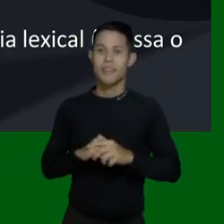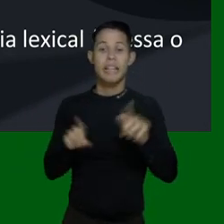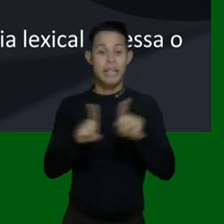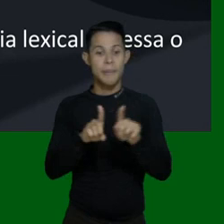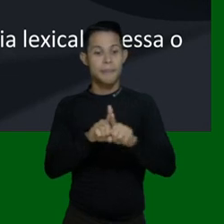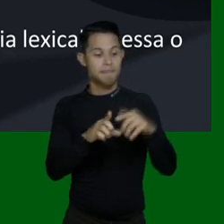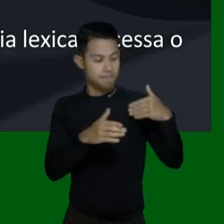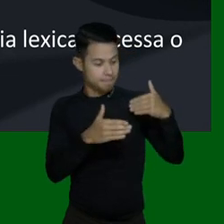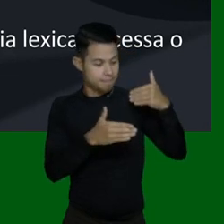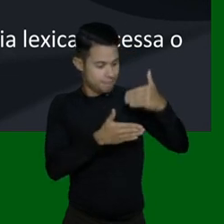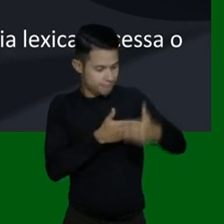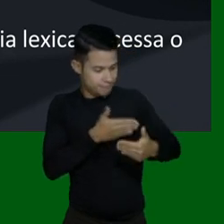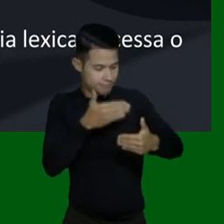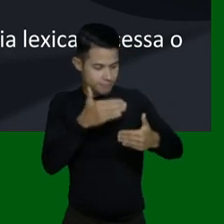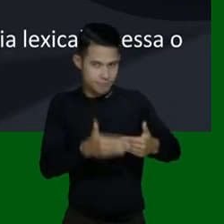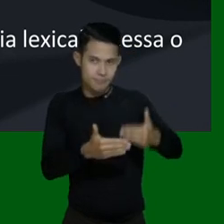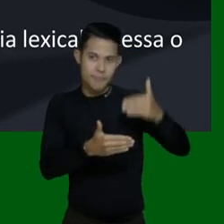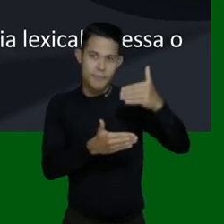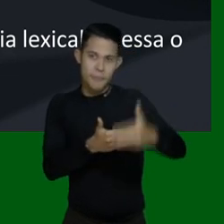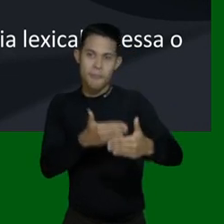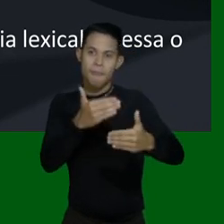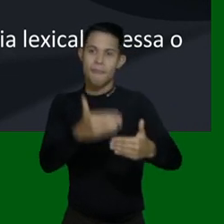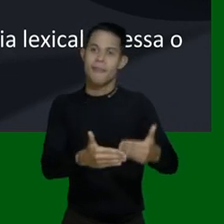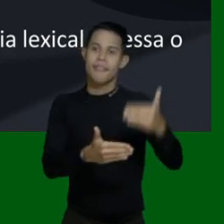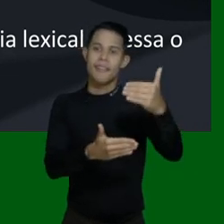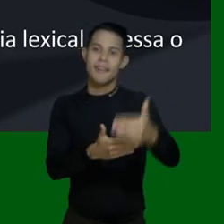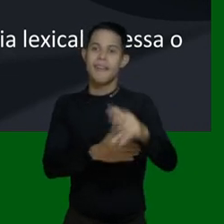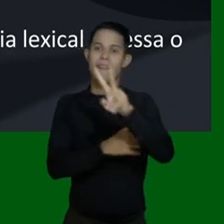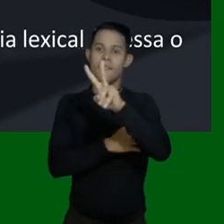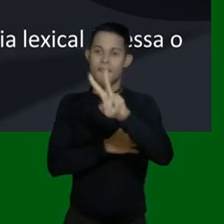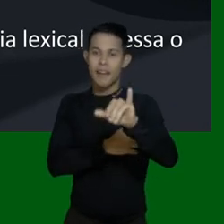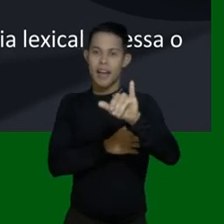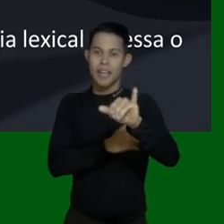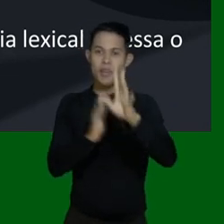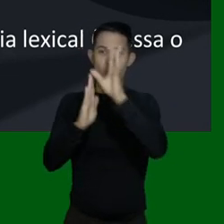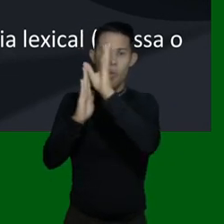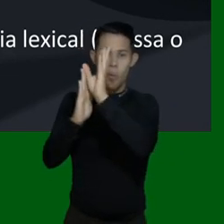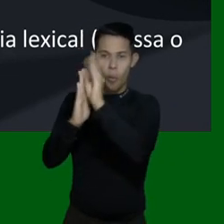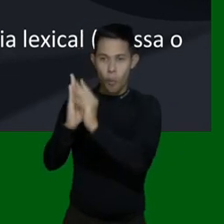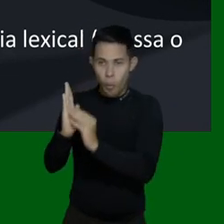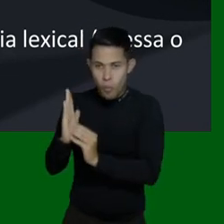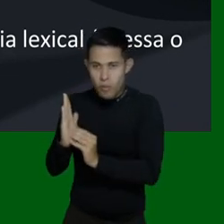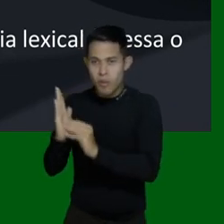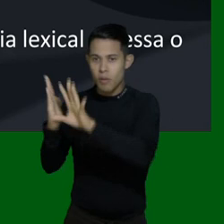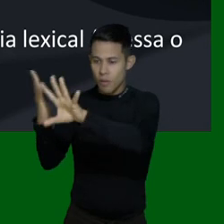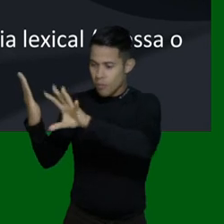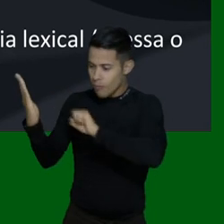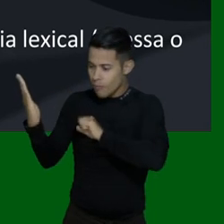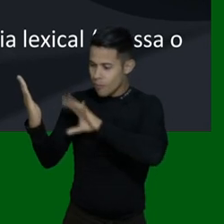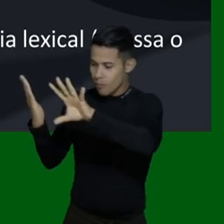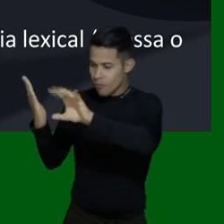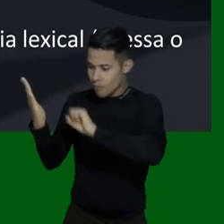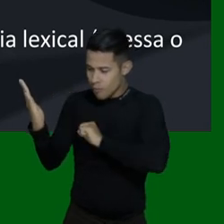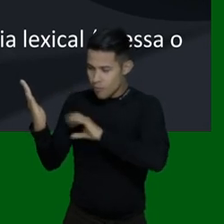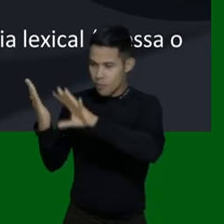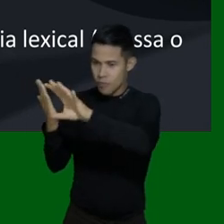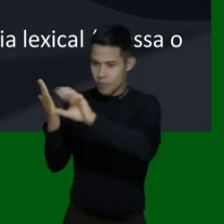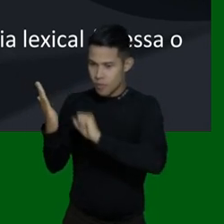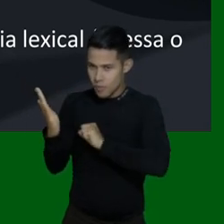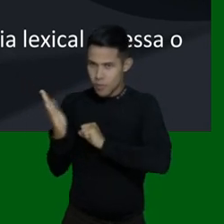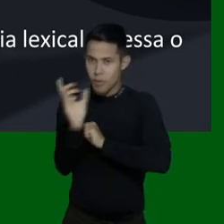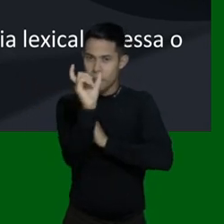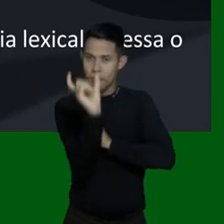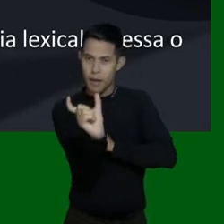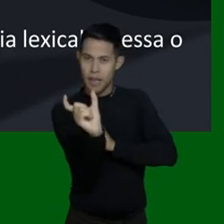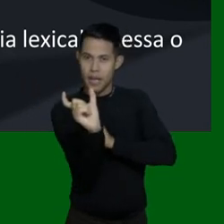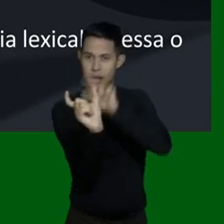progressivamente ele vai extraindo o conteúdo dos grafemas das sílabas prefixos sufixos e